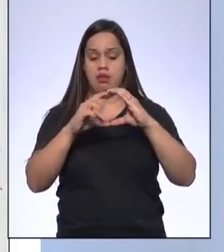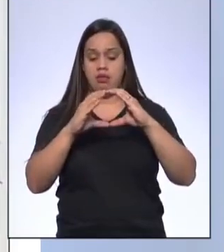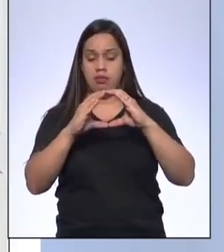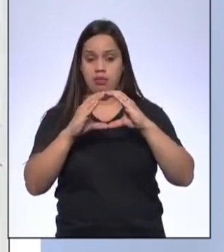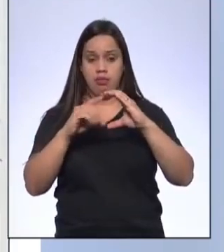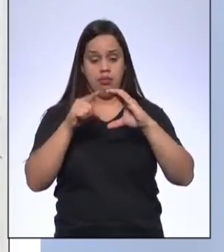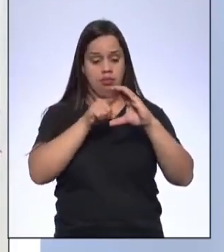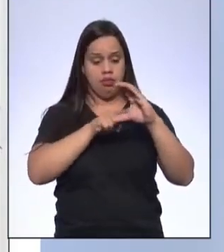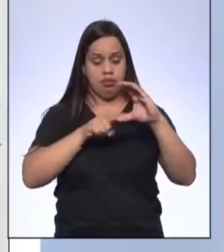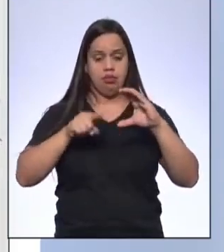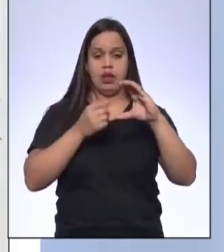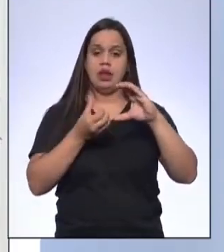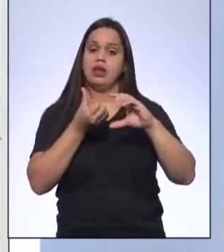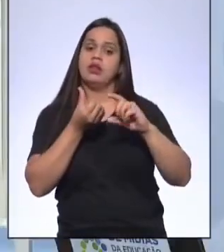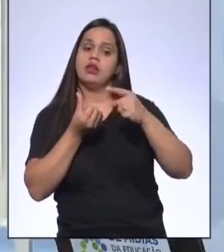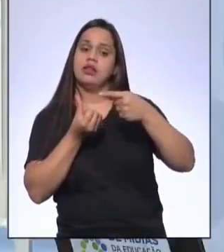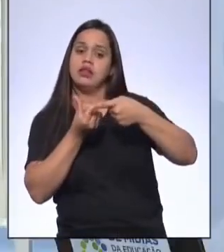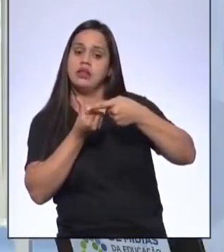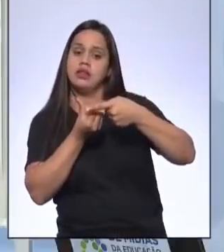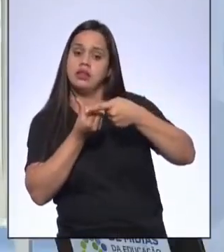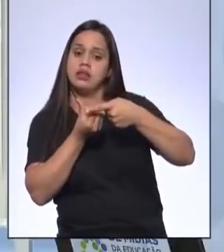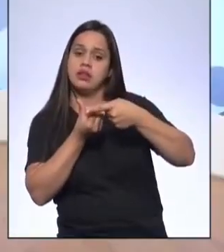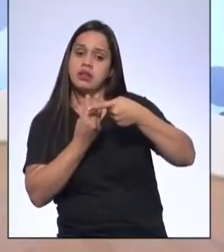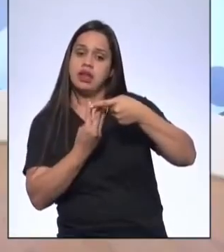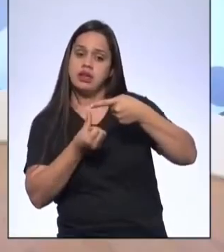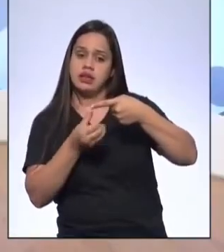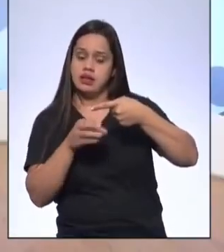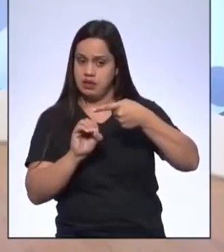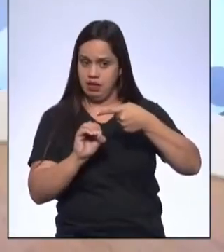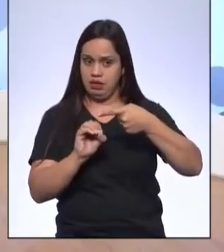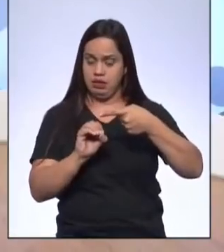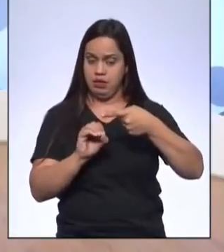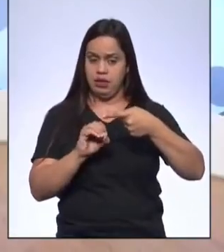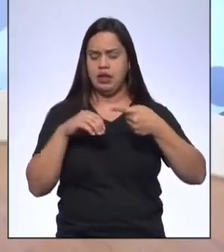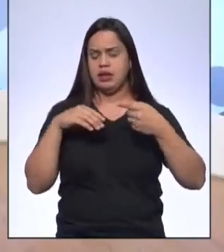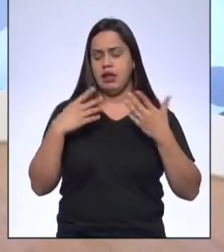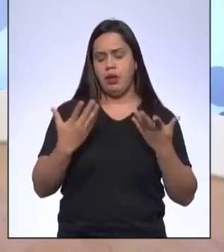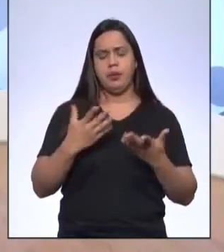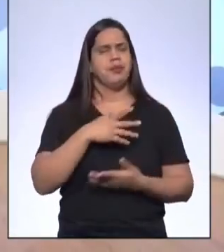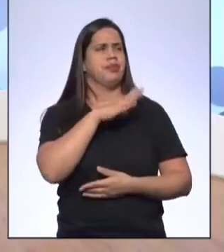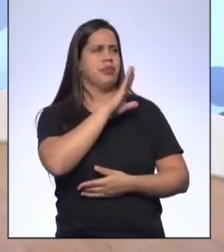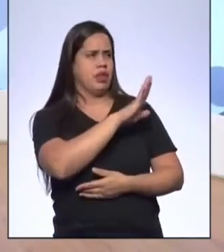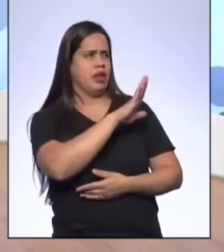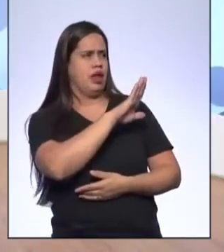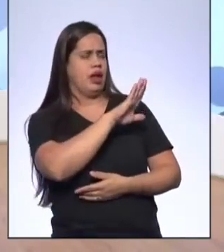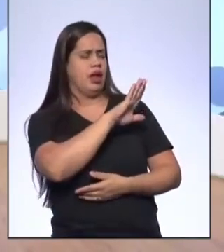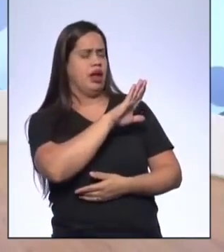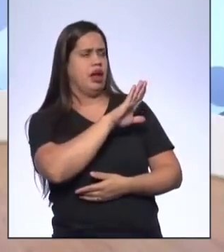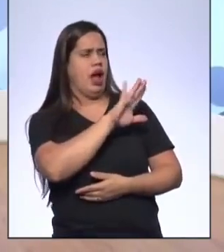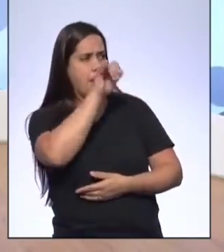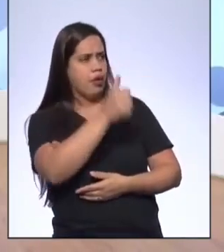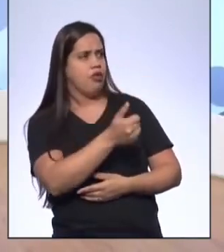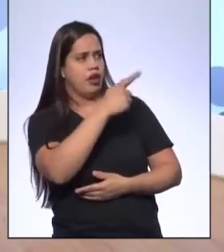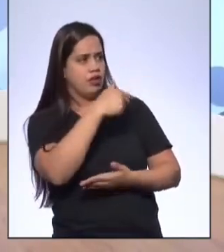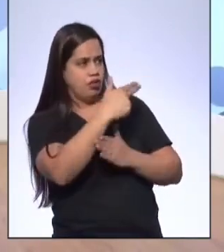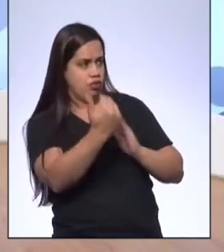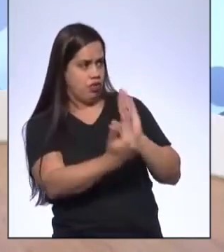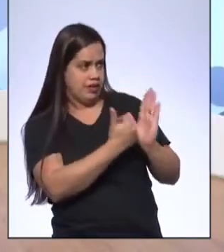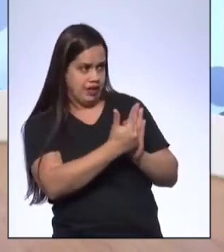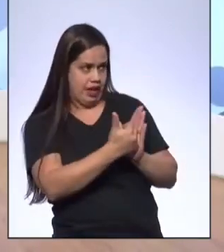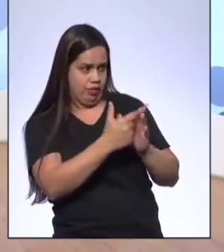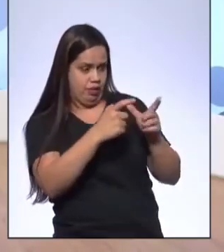círculo, 360, né, Ale? Isso. Ô, Jonas, aproveita o desenho do seu pedaço de pizza. Boa, pode falar.